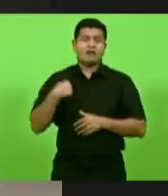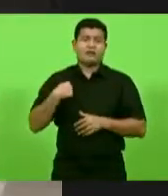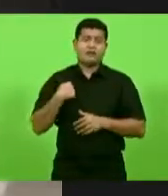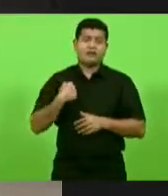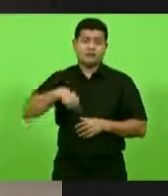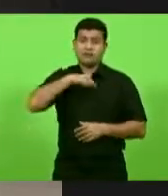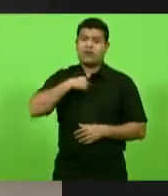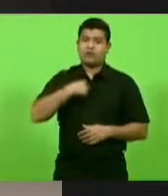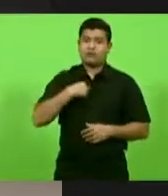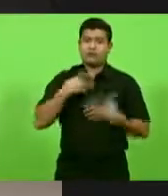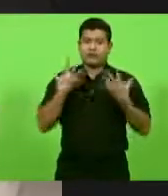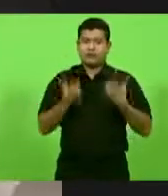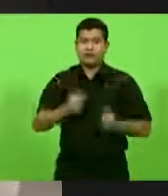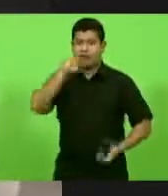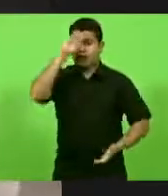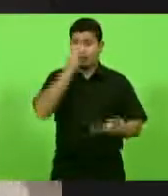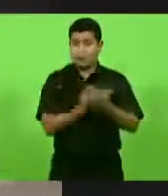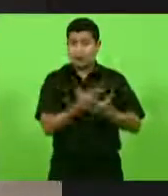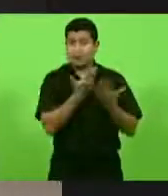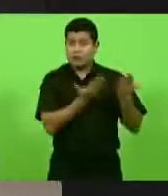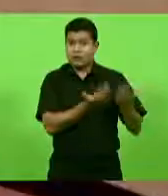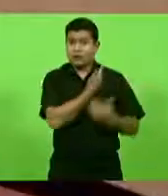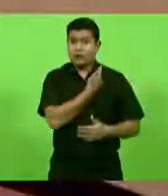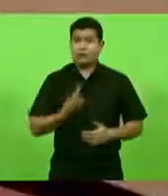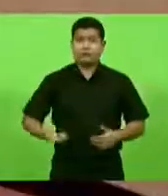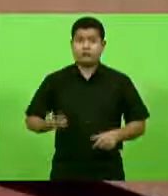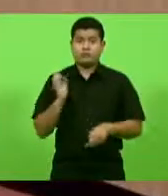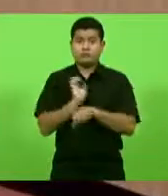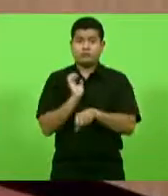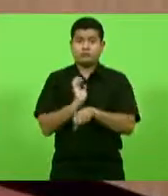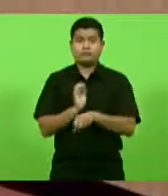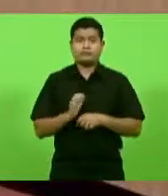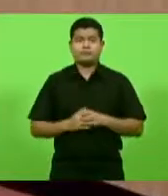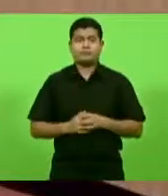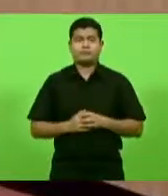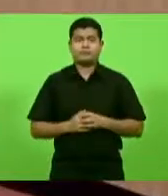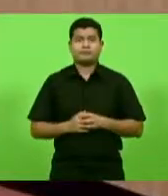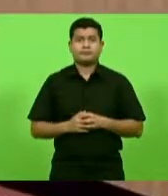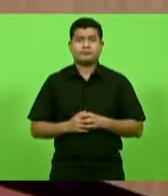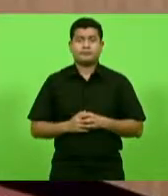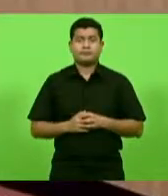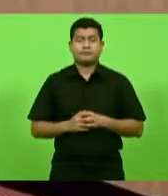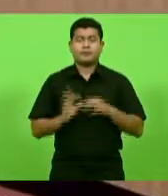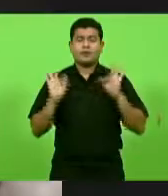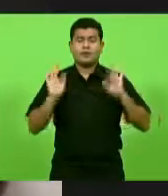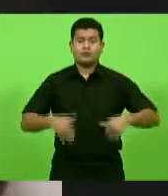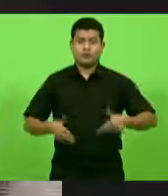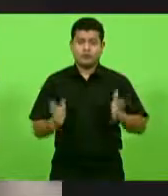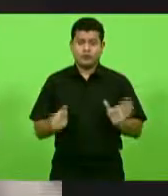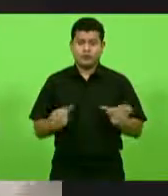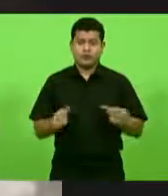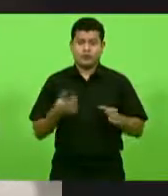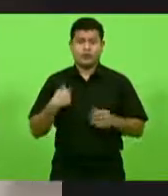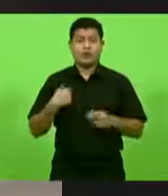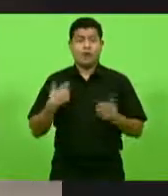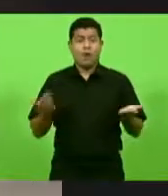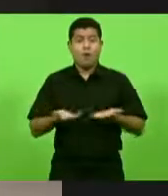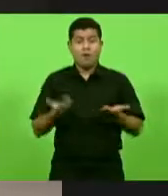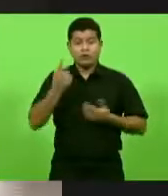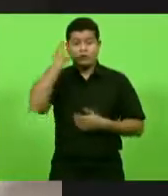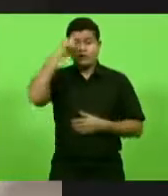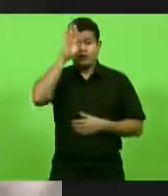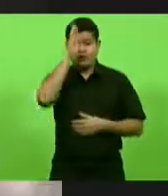para o Estado. Mais 30 segundos, deputado. Concluindo, nessa data triste para Santa